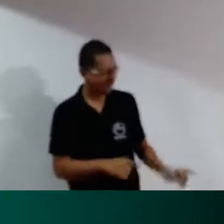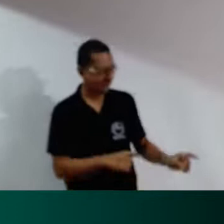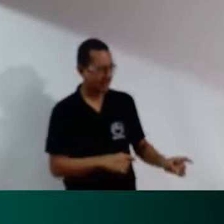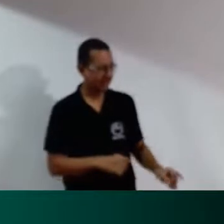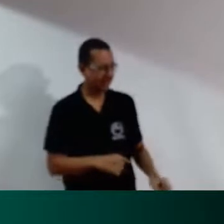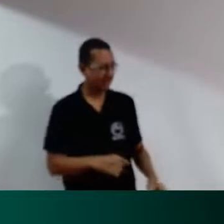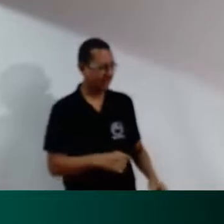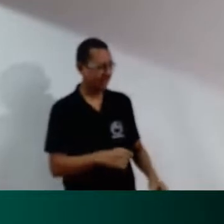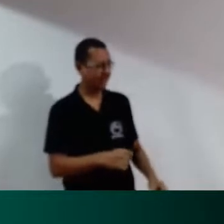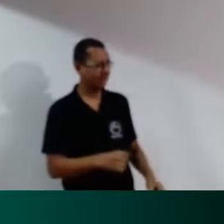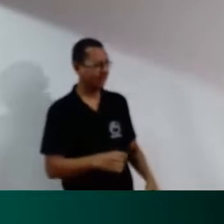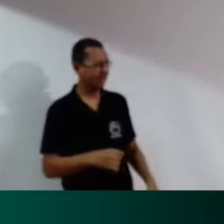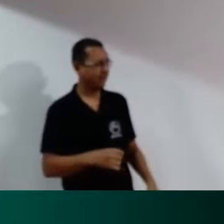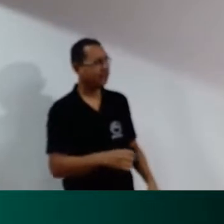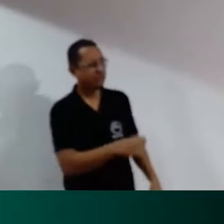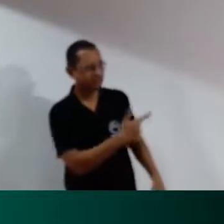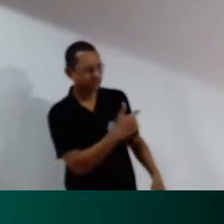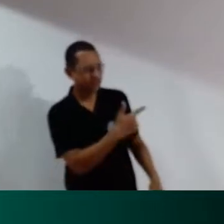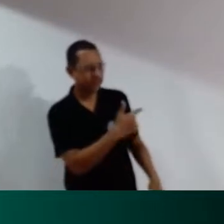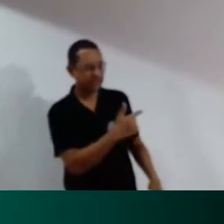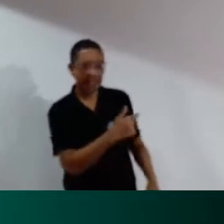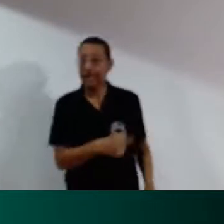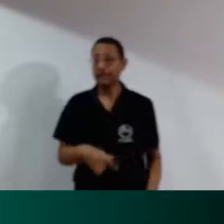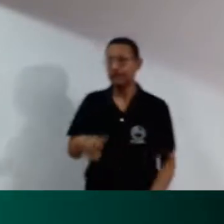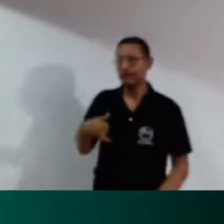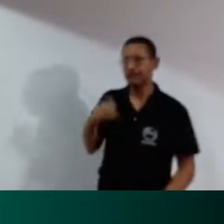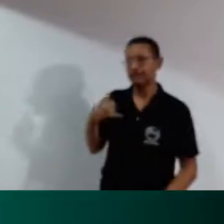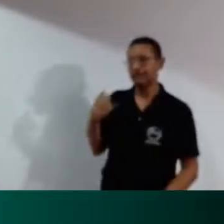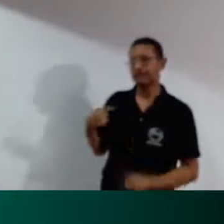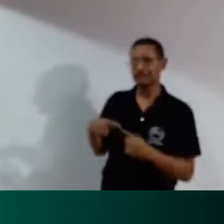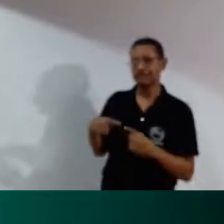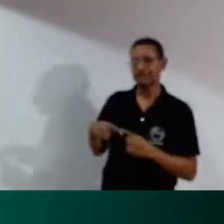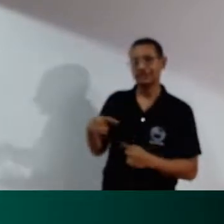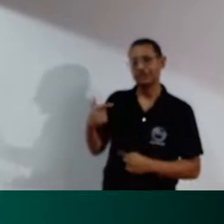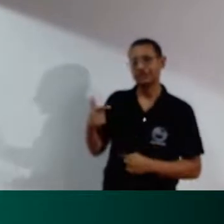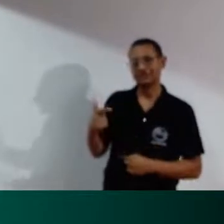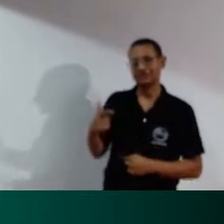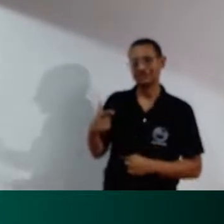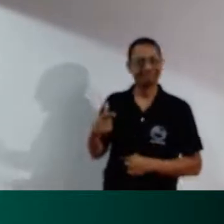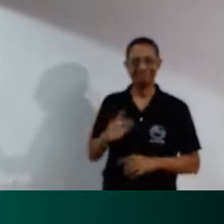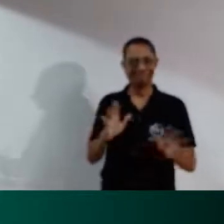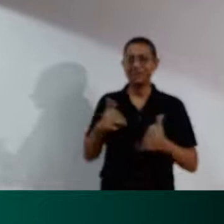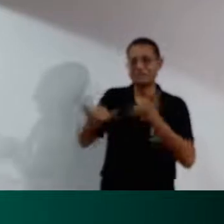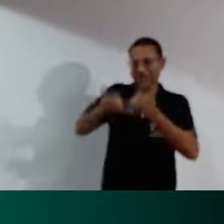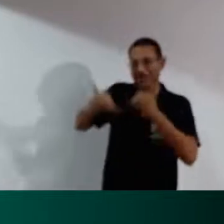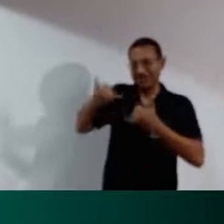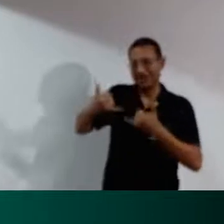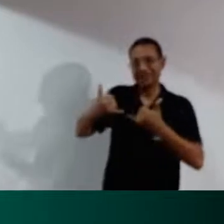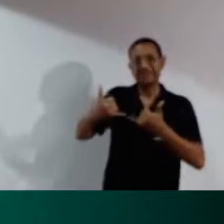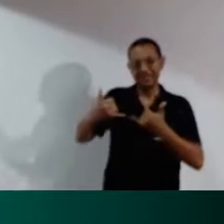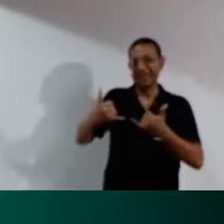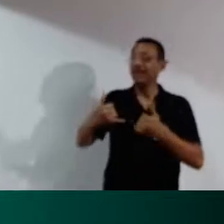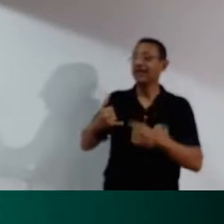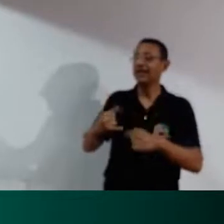só uma banda né g 12 anos é